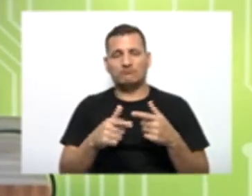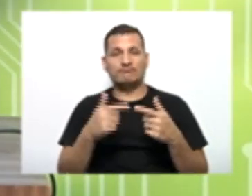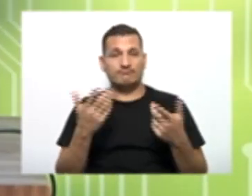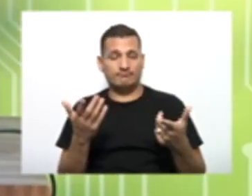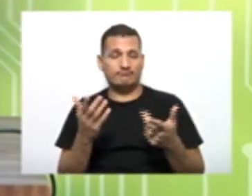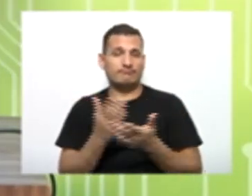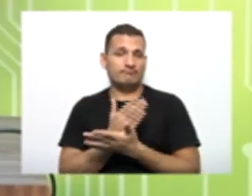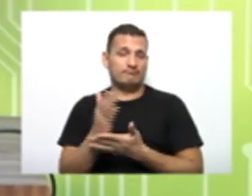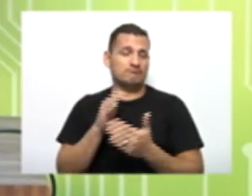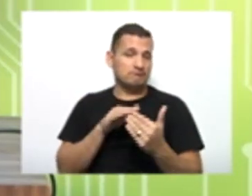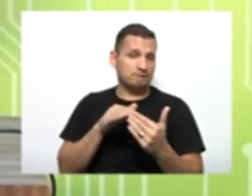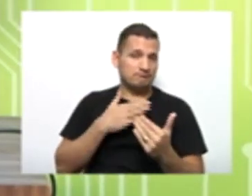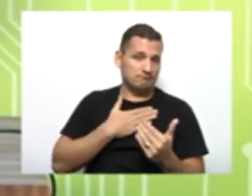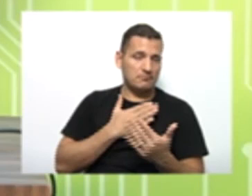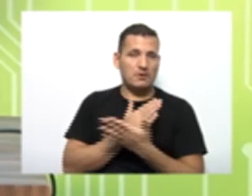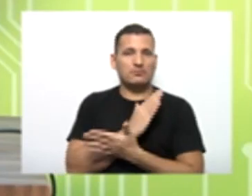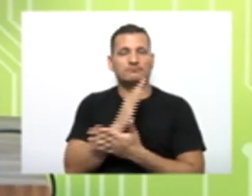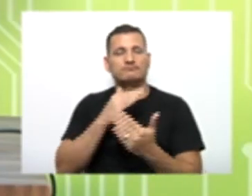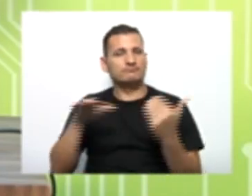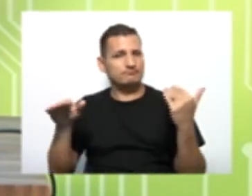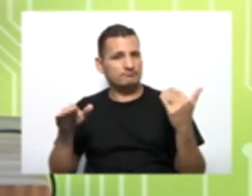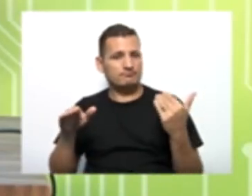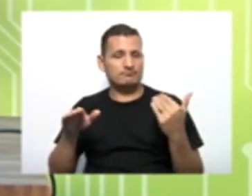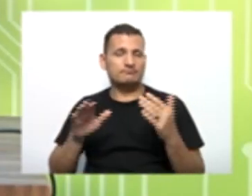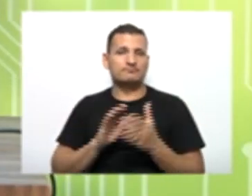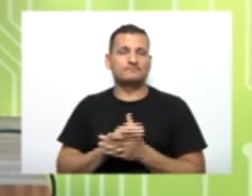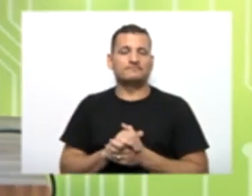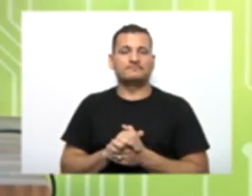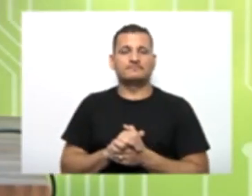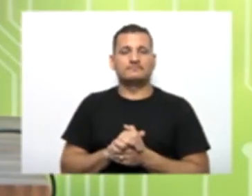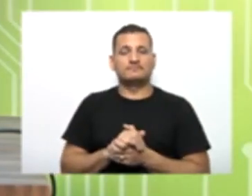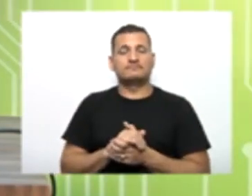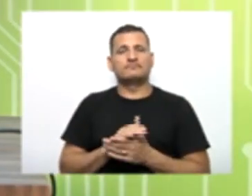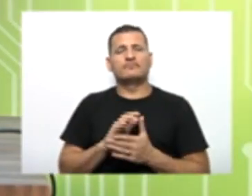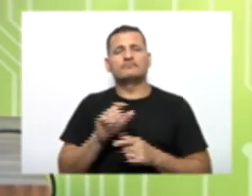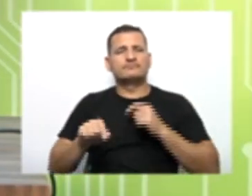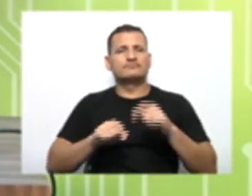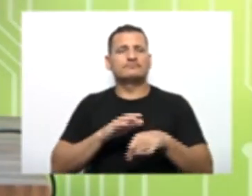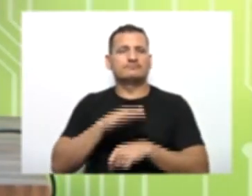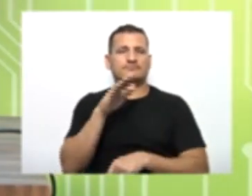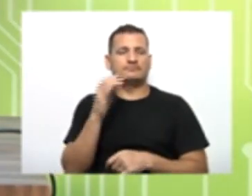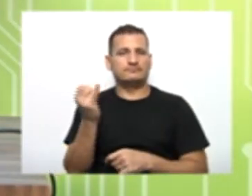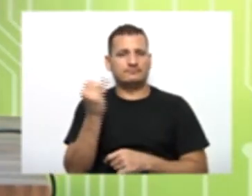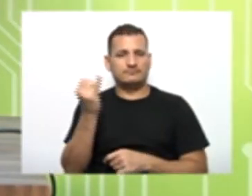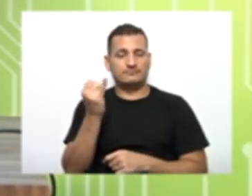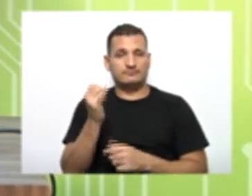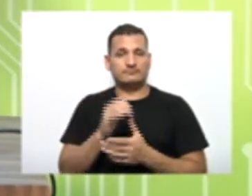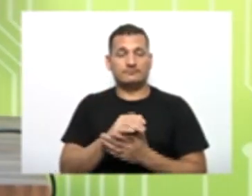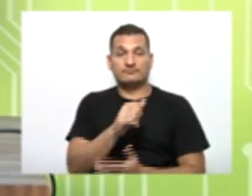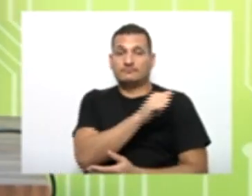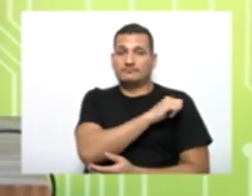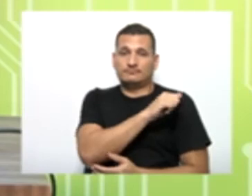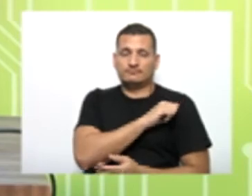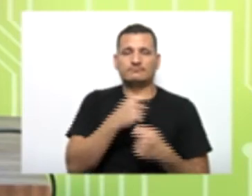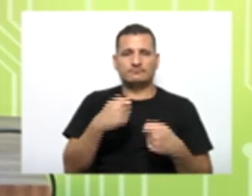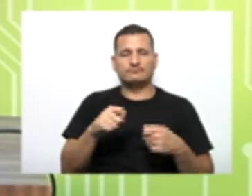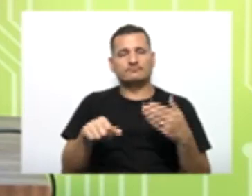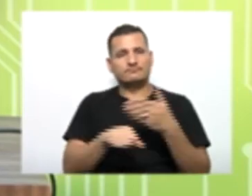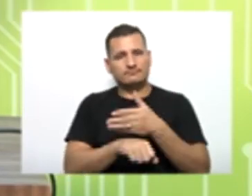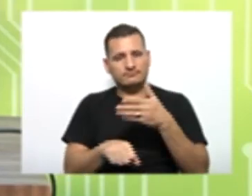culturais, promover atividades de ensino, promover atividades de extensão, né, e discutir os problemas da